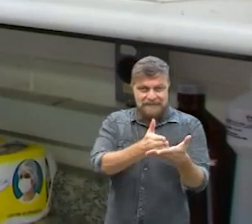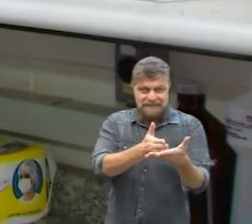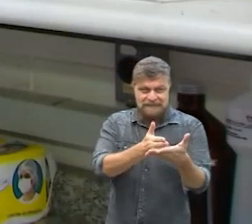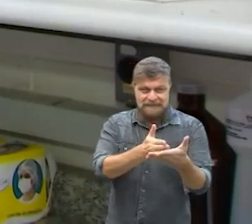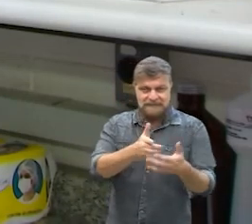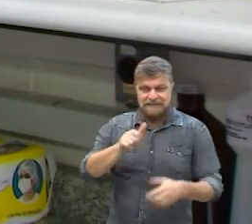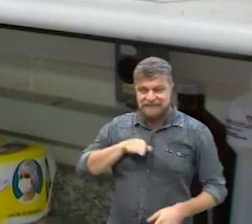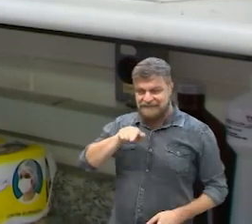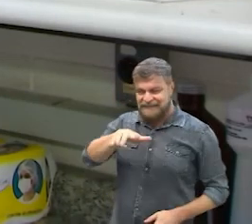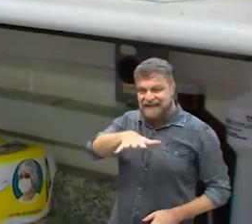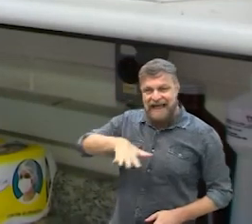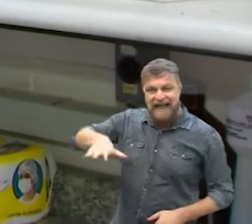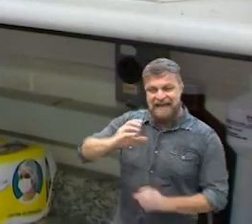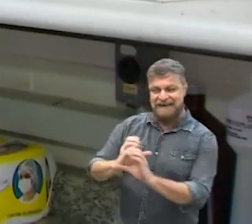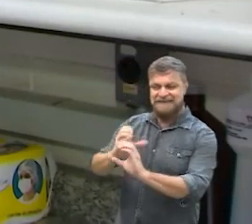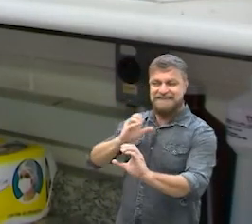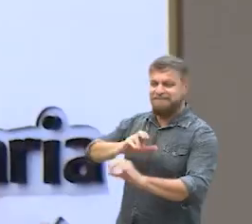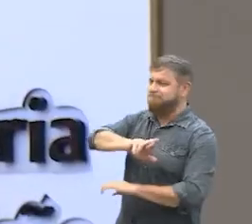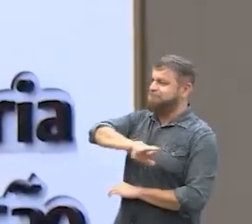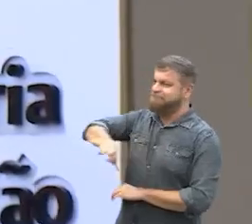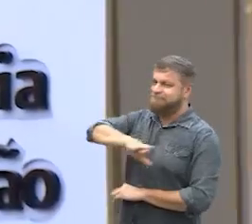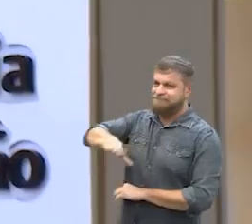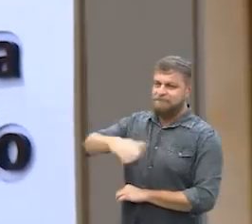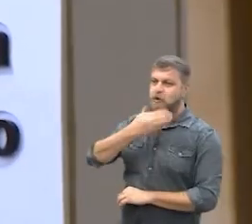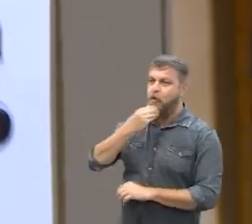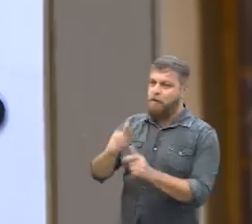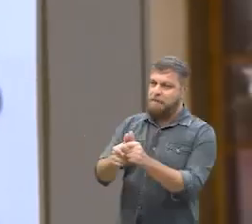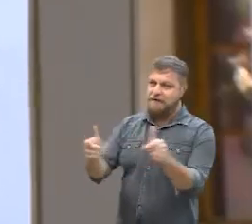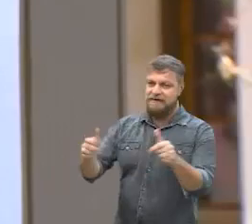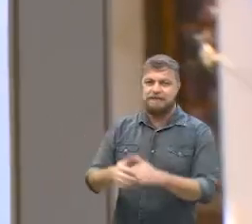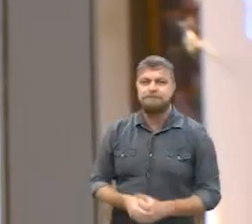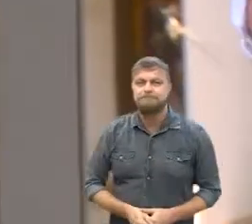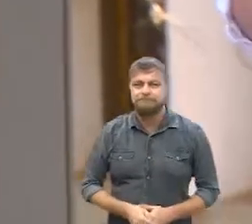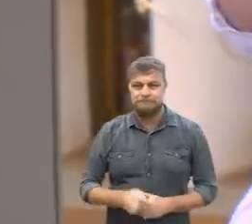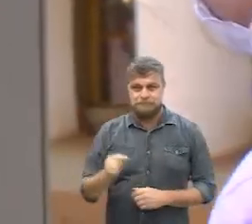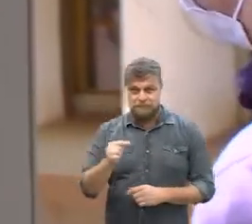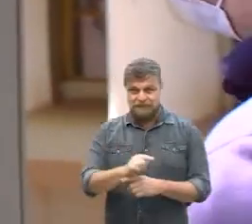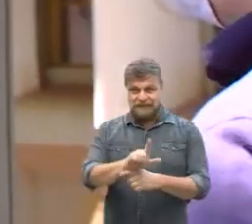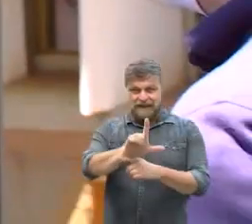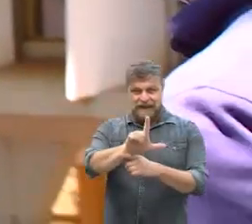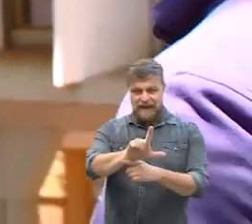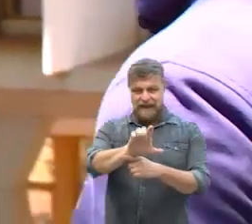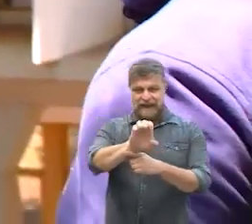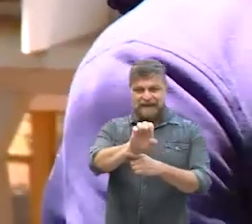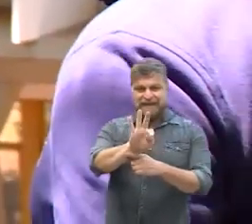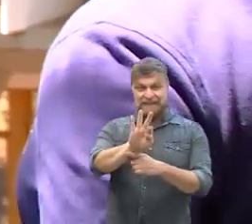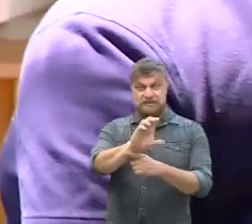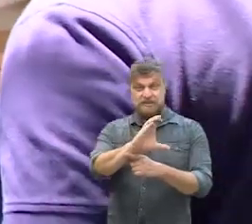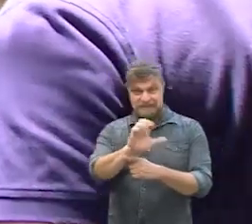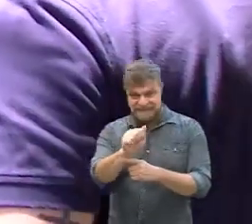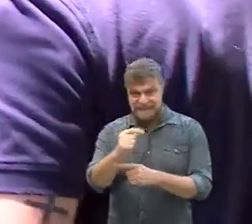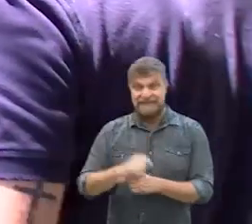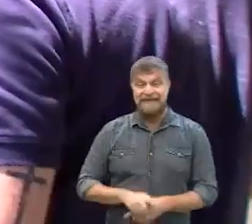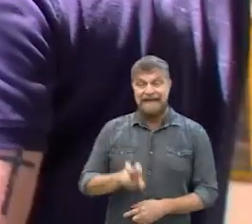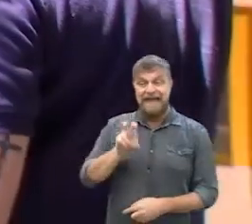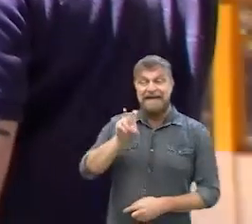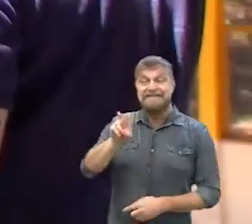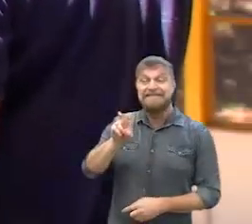acontece necessariamente a mesma coisa em outras engenharias. A Letícia que o diga, ela é uma das 5 mulheres entre os